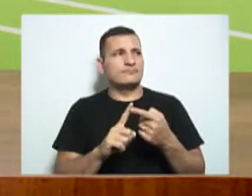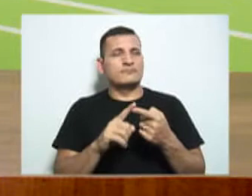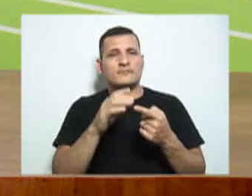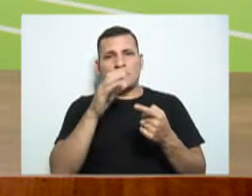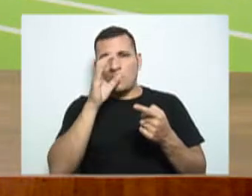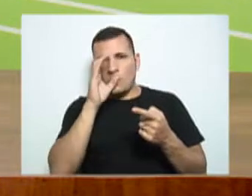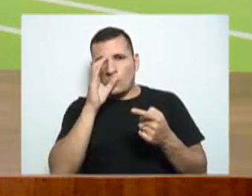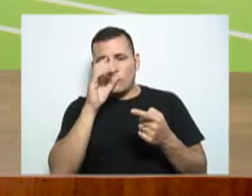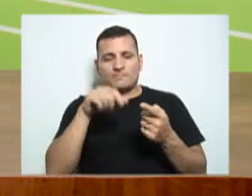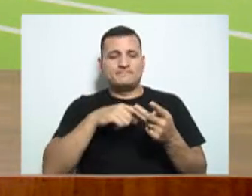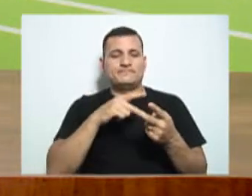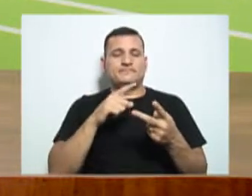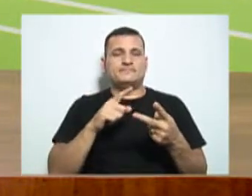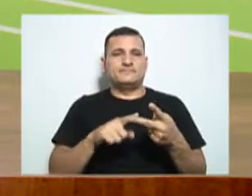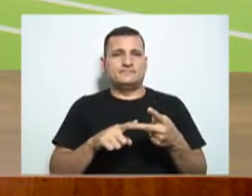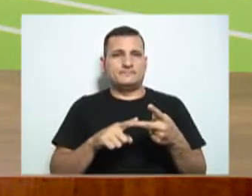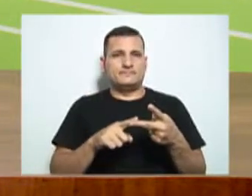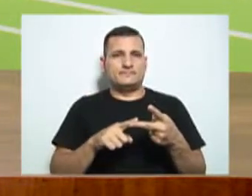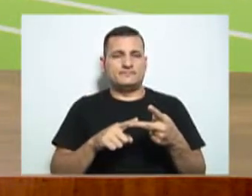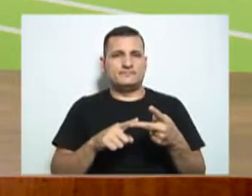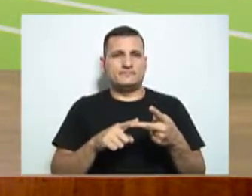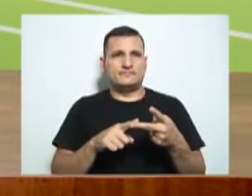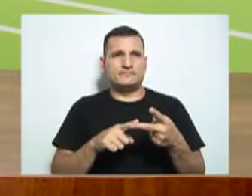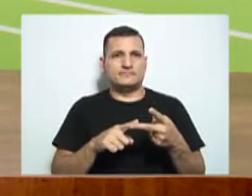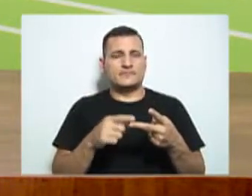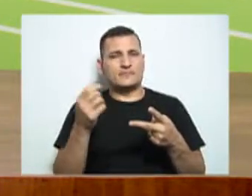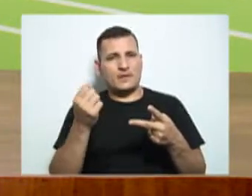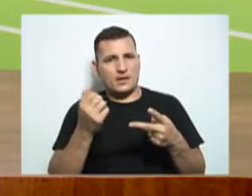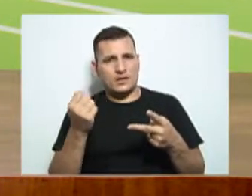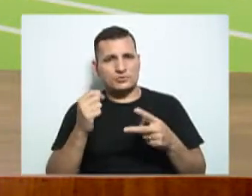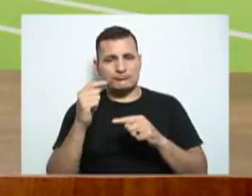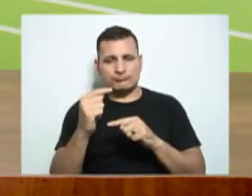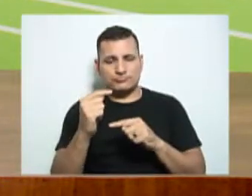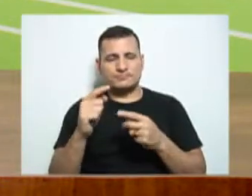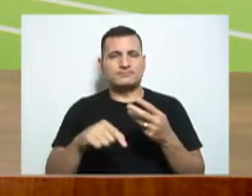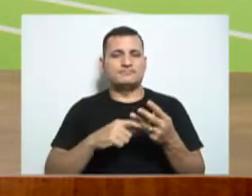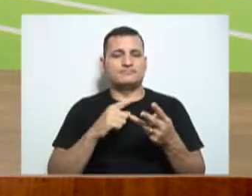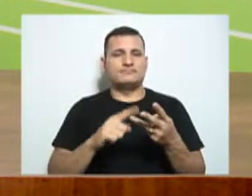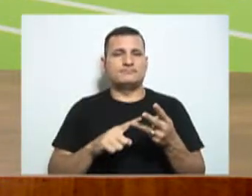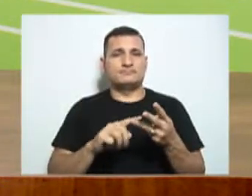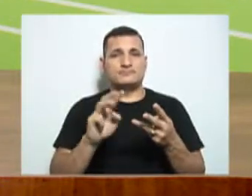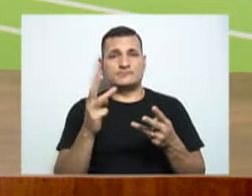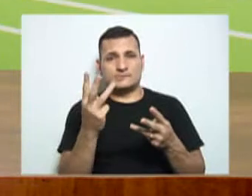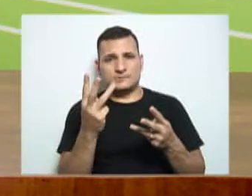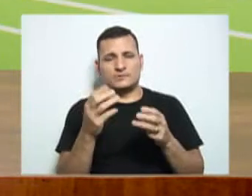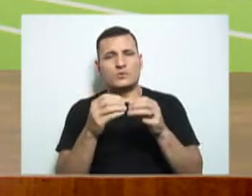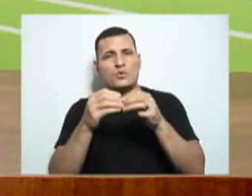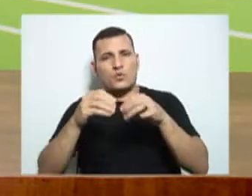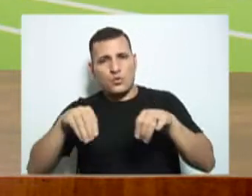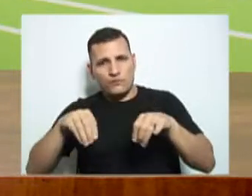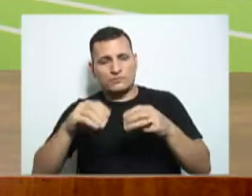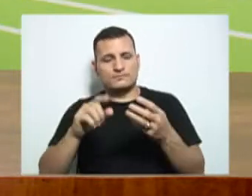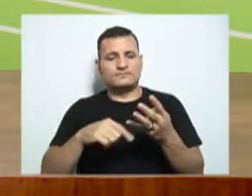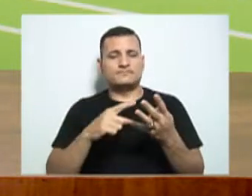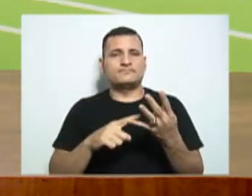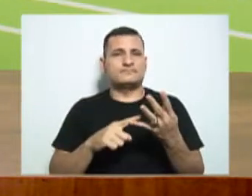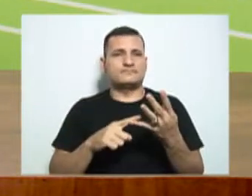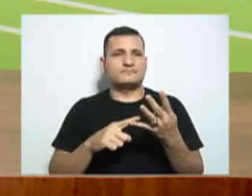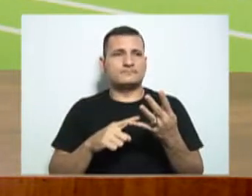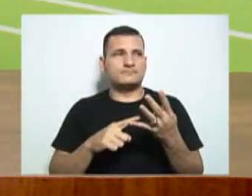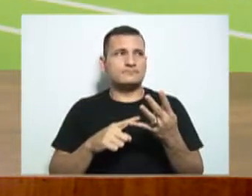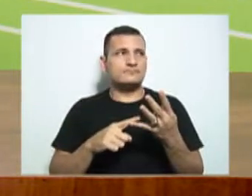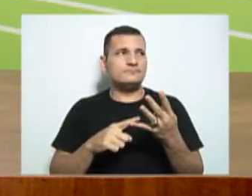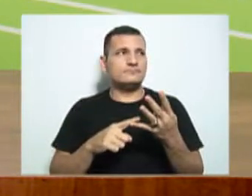lata de leite condensado, uma lata de creme de leite, 3 ou 4 ovos. O que mais?